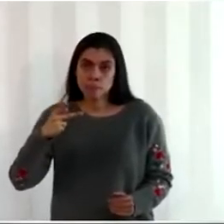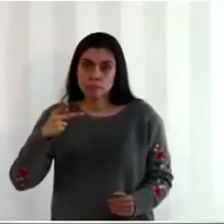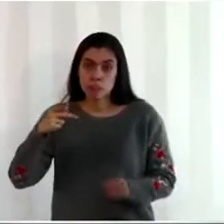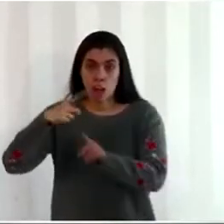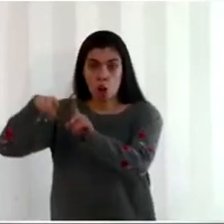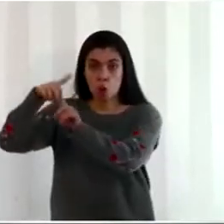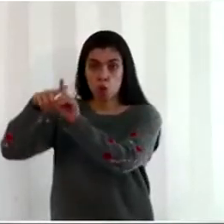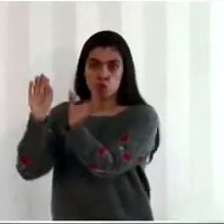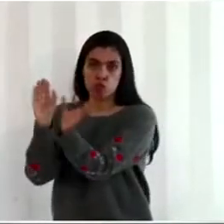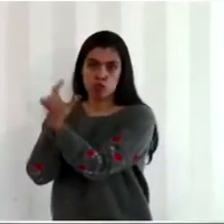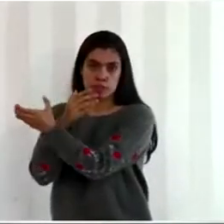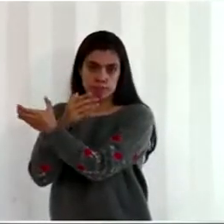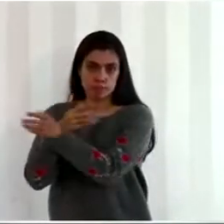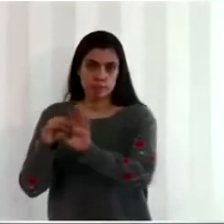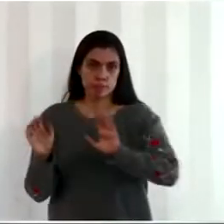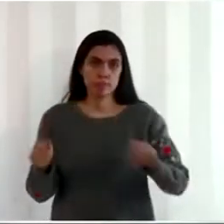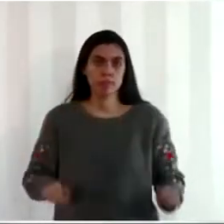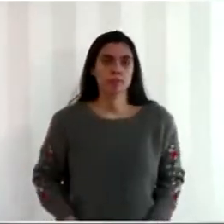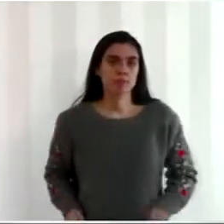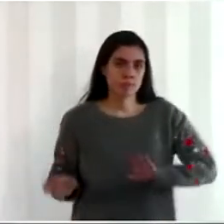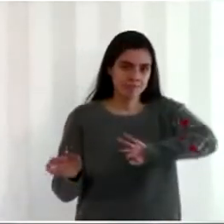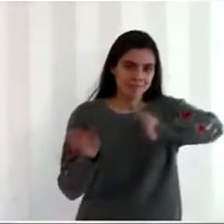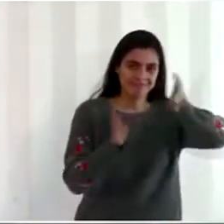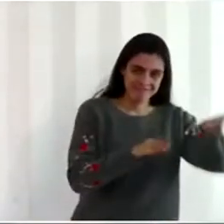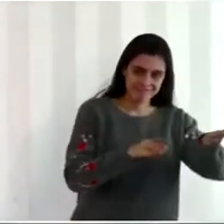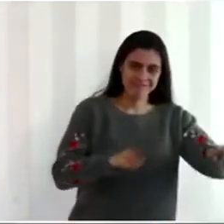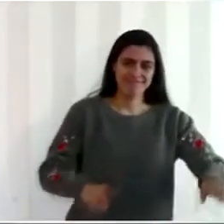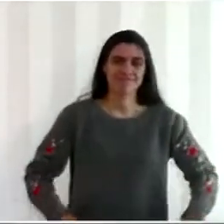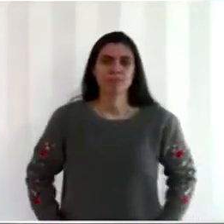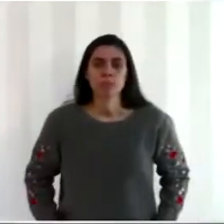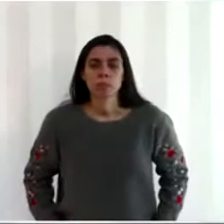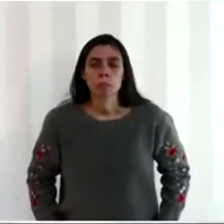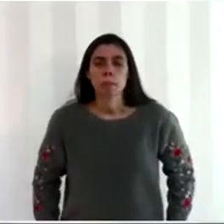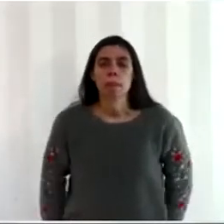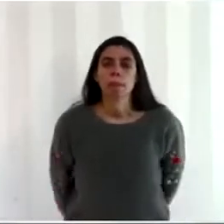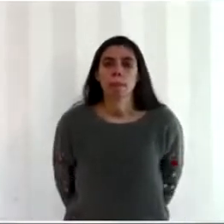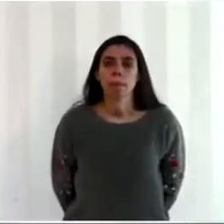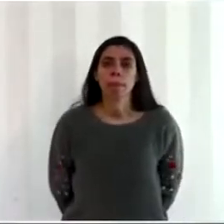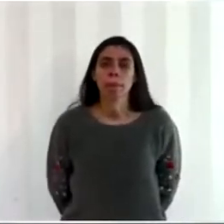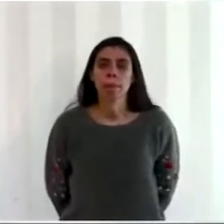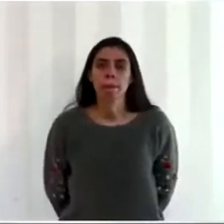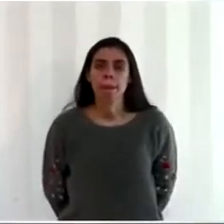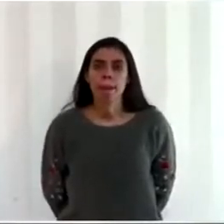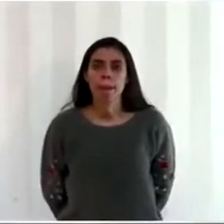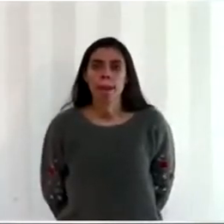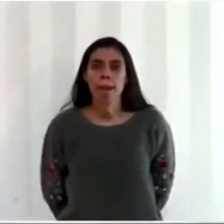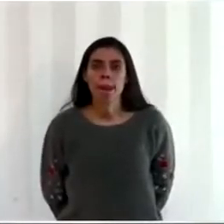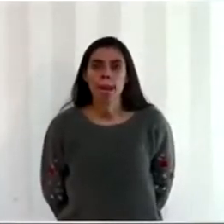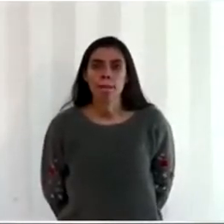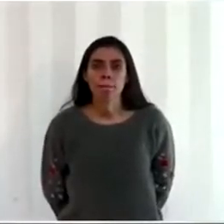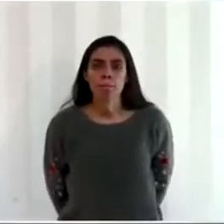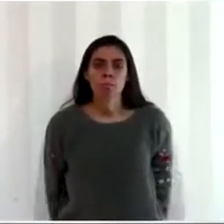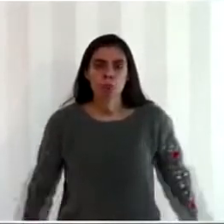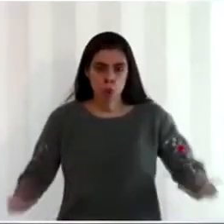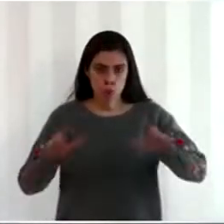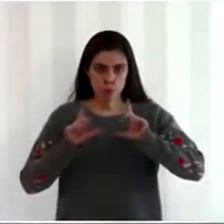verdade que aconteceram várias voltas. Na primeira volta, no primeiro retorno, vieram